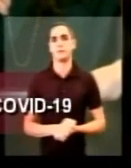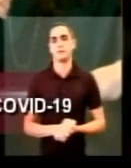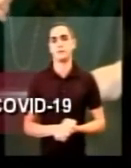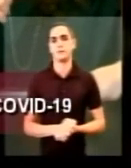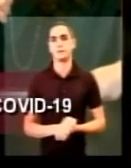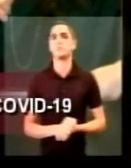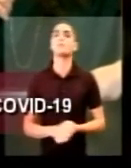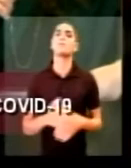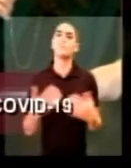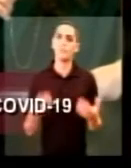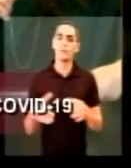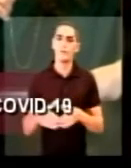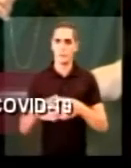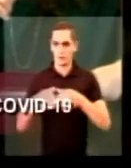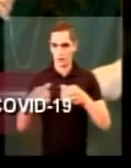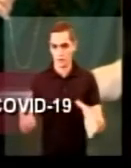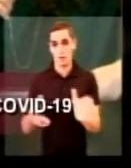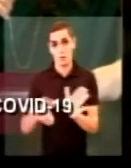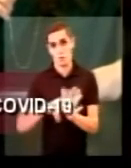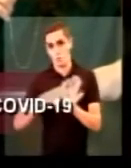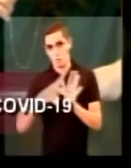O maior público